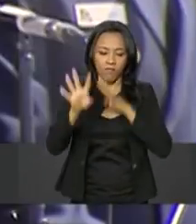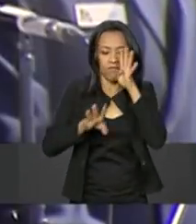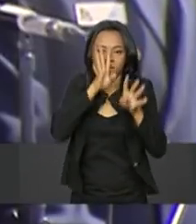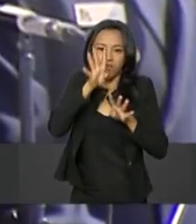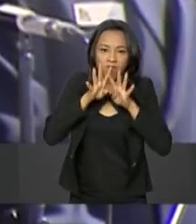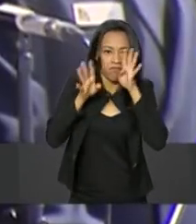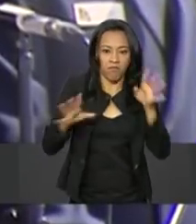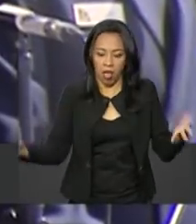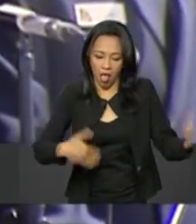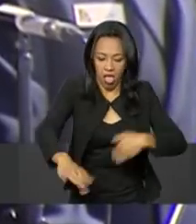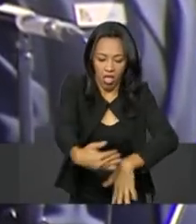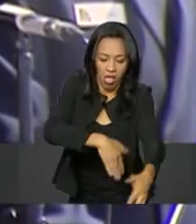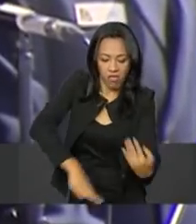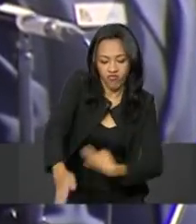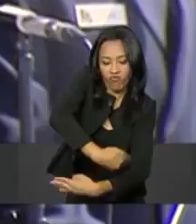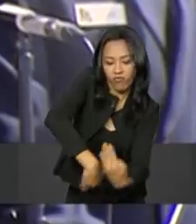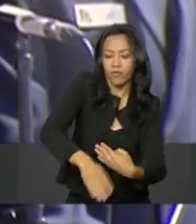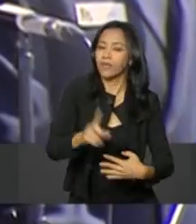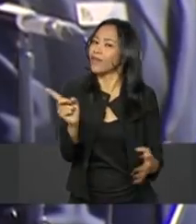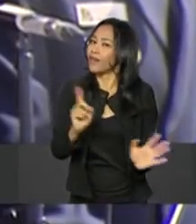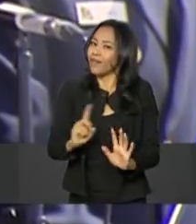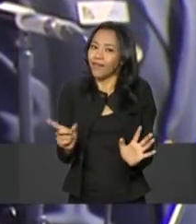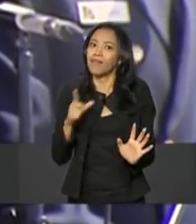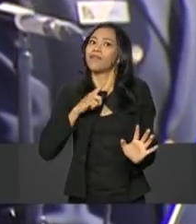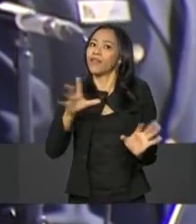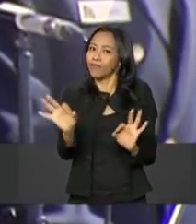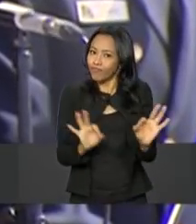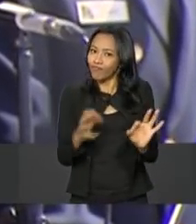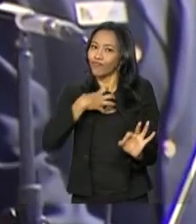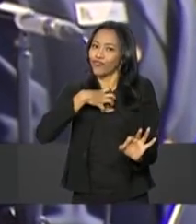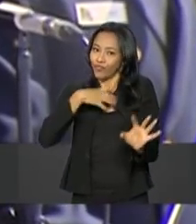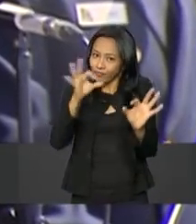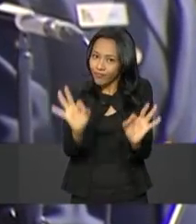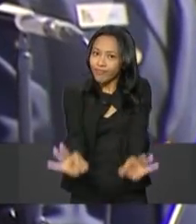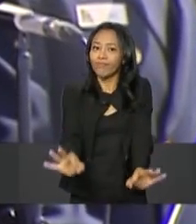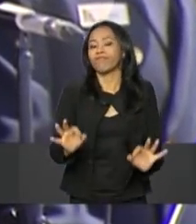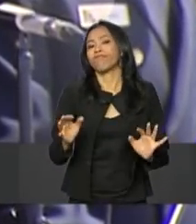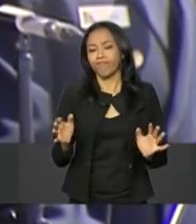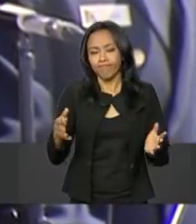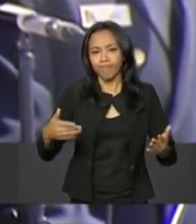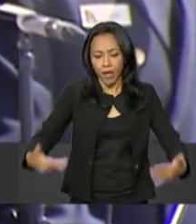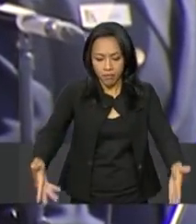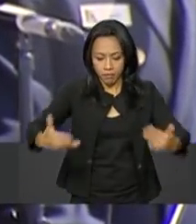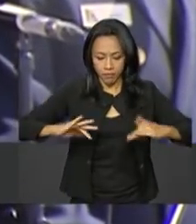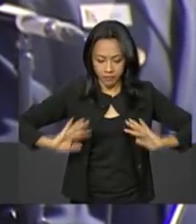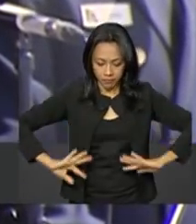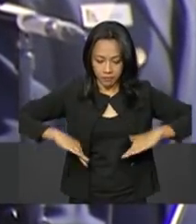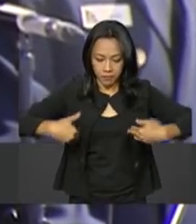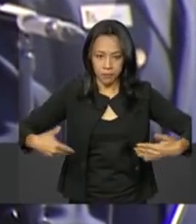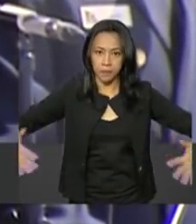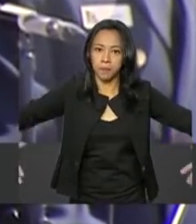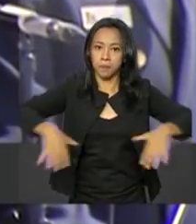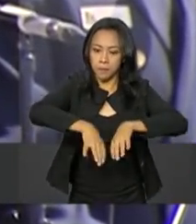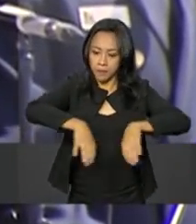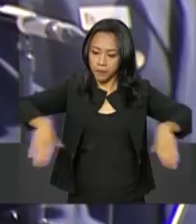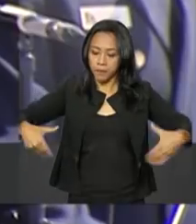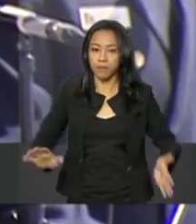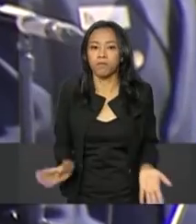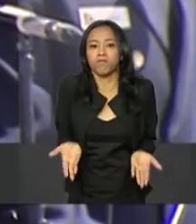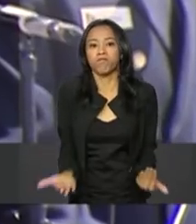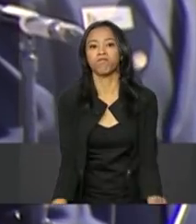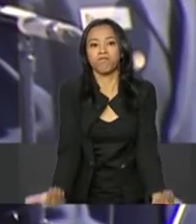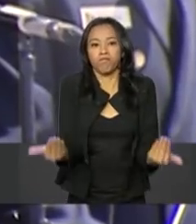não é simplesmente enrolada ali, tem todo um procedimento para dobrar a bandeira e guardar a guarda dessa